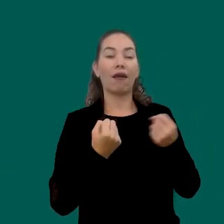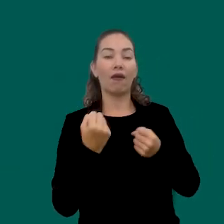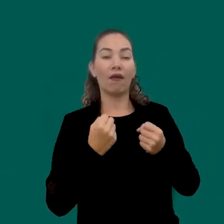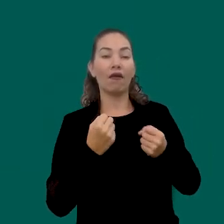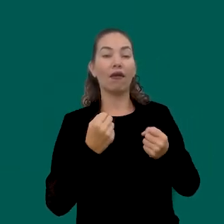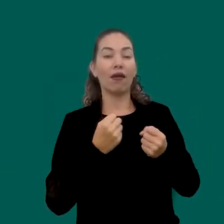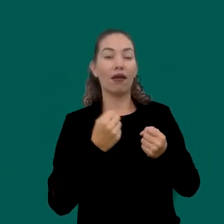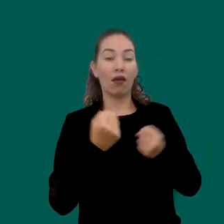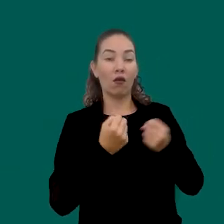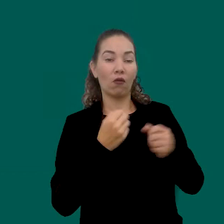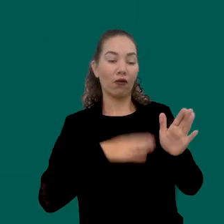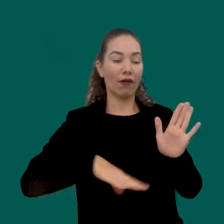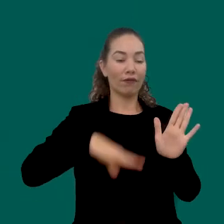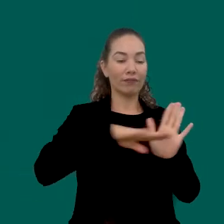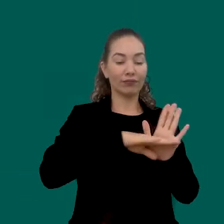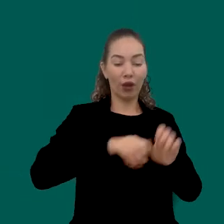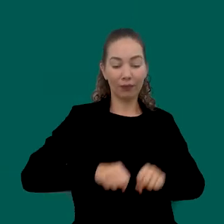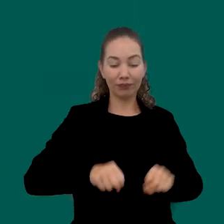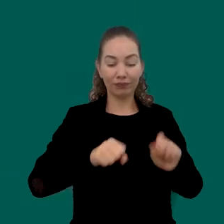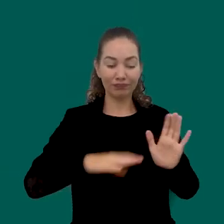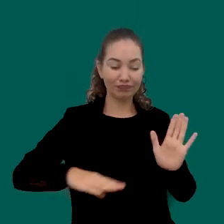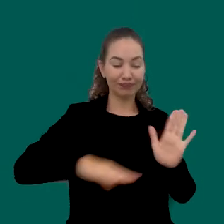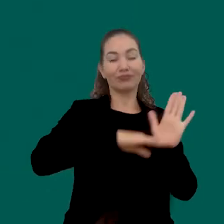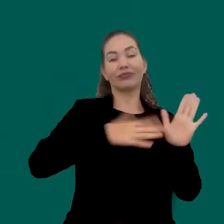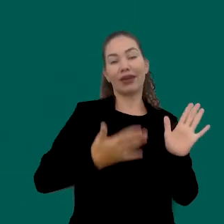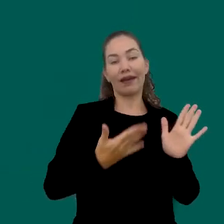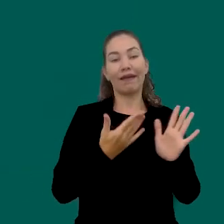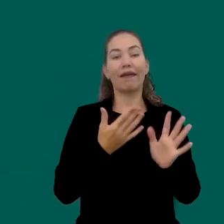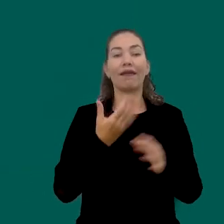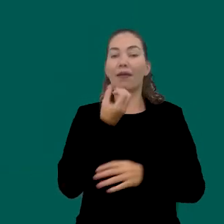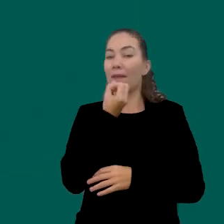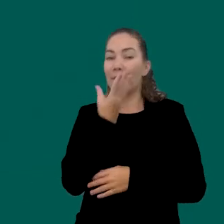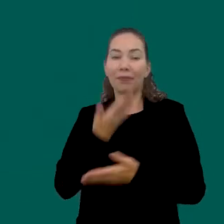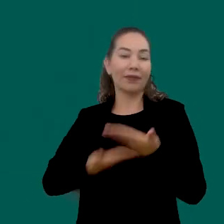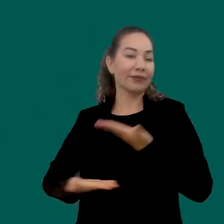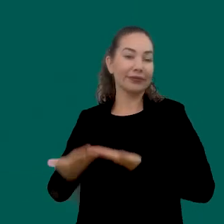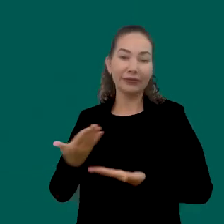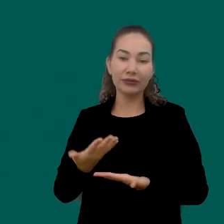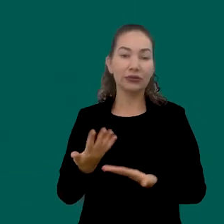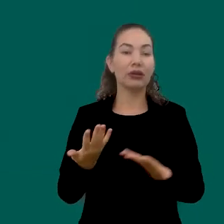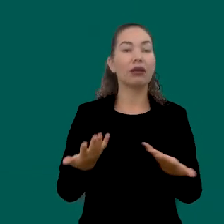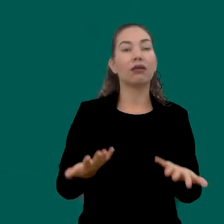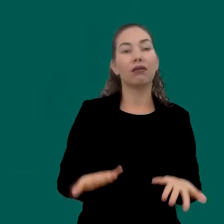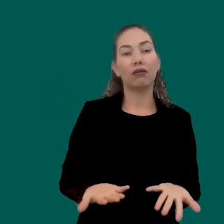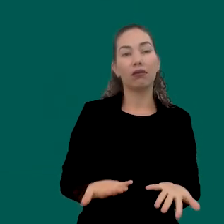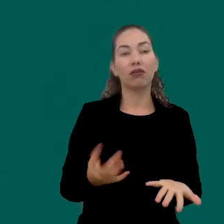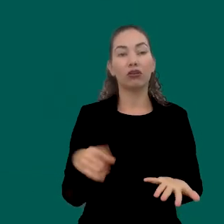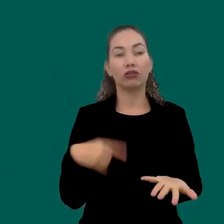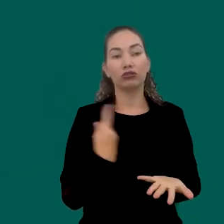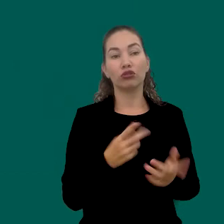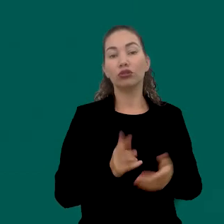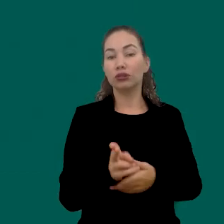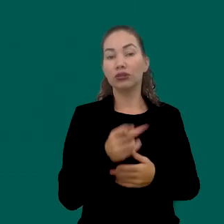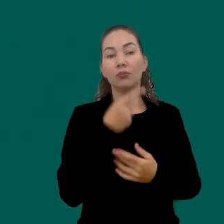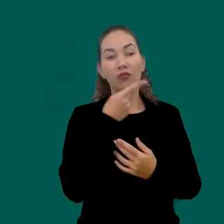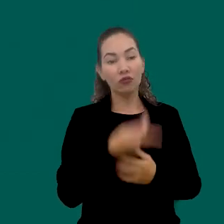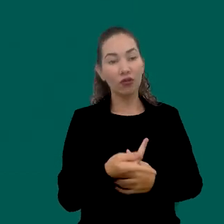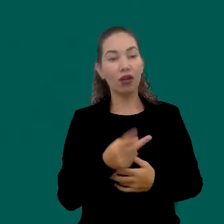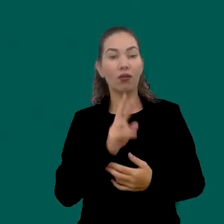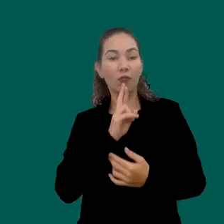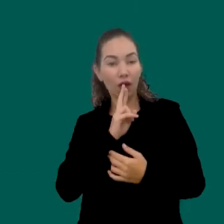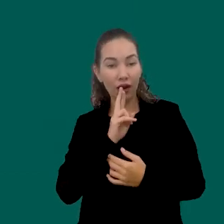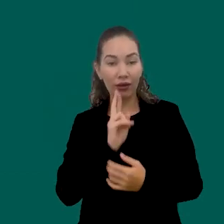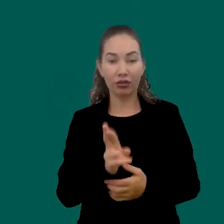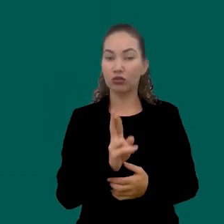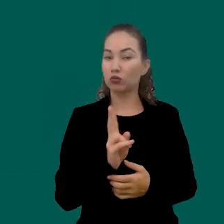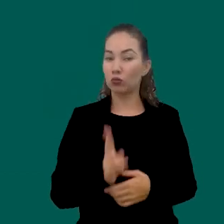Acontece em todos os supermercados. E não me trataram bem. Nós sempre se posicionamos, nós comentamos o